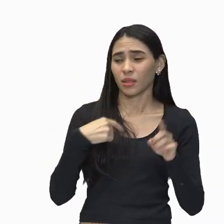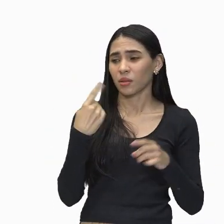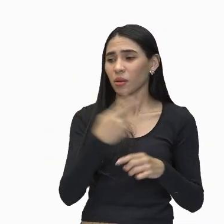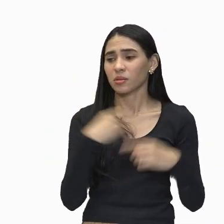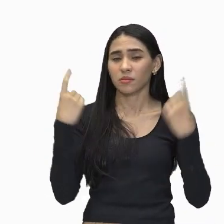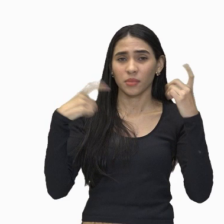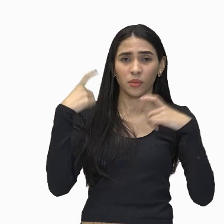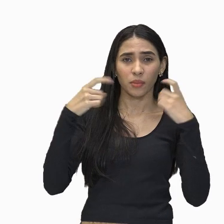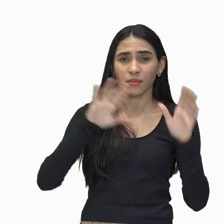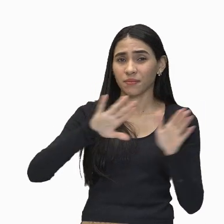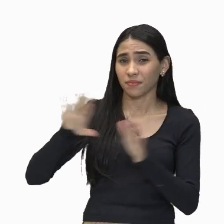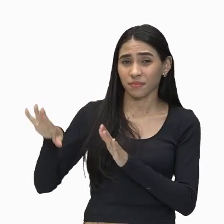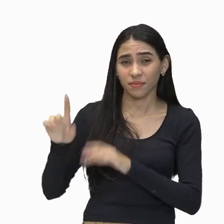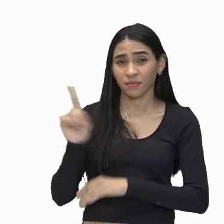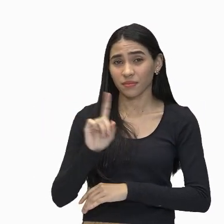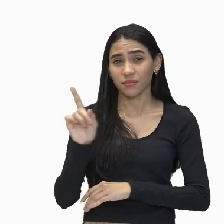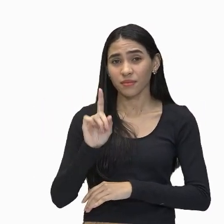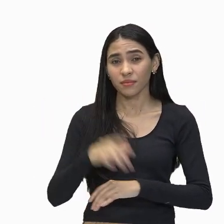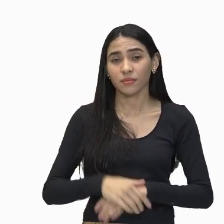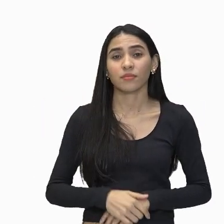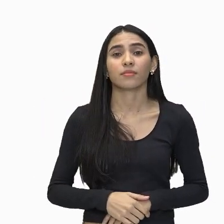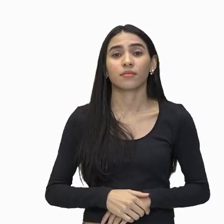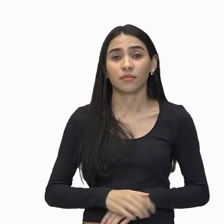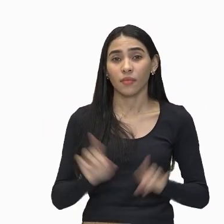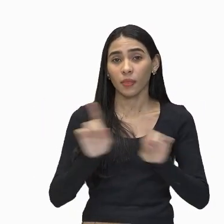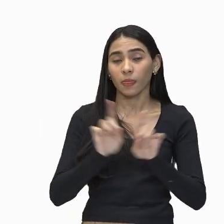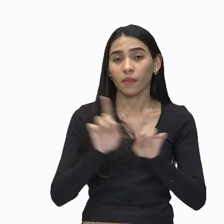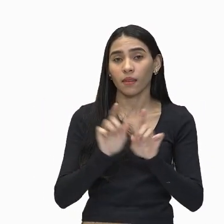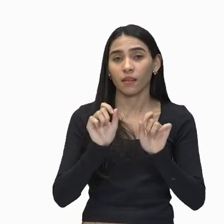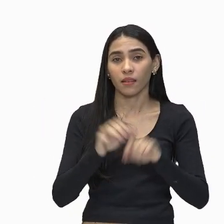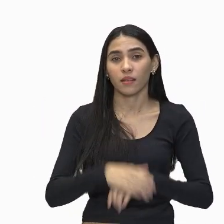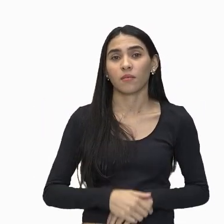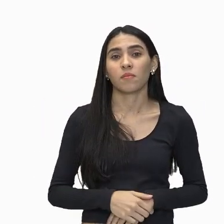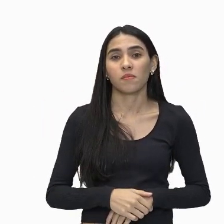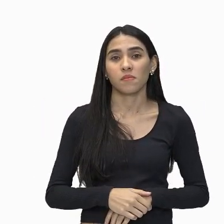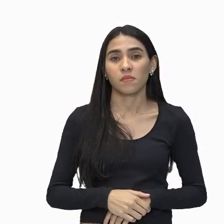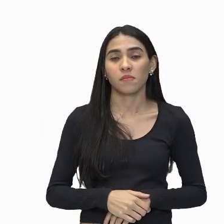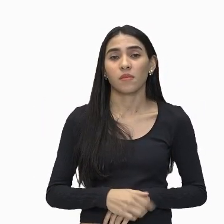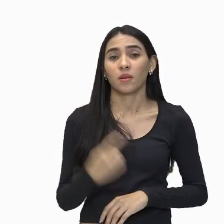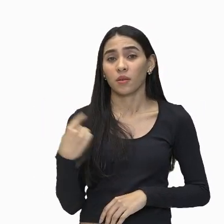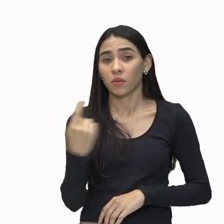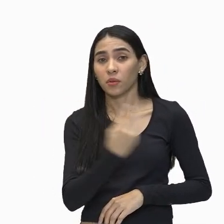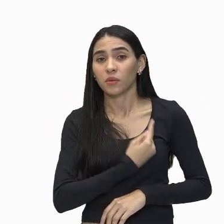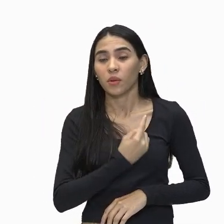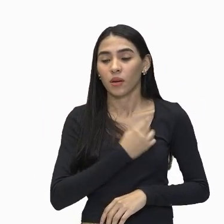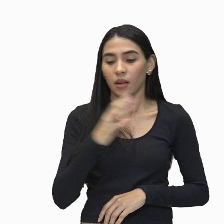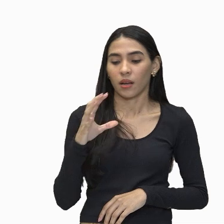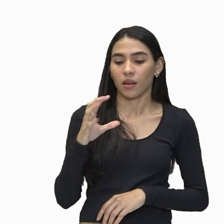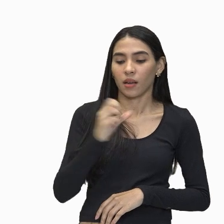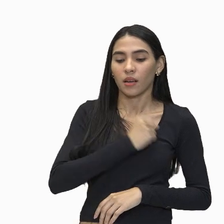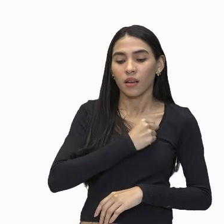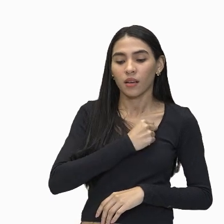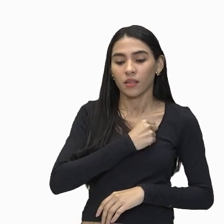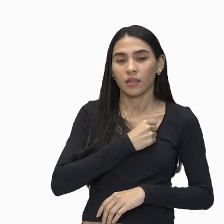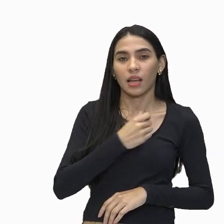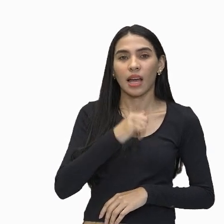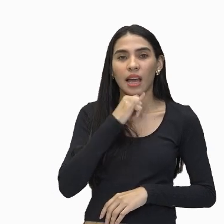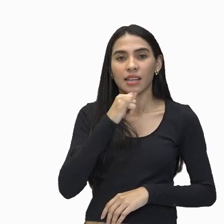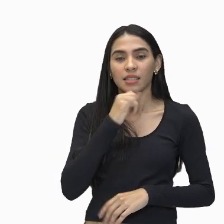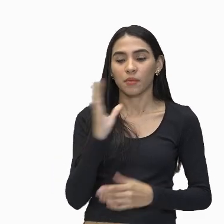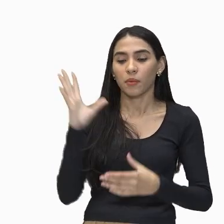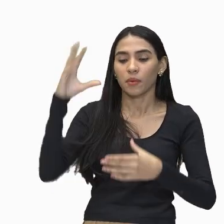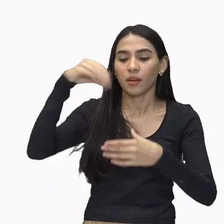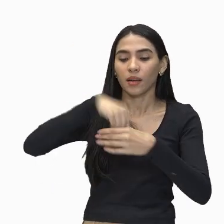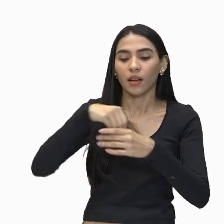preocupar tanto, não é verdade? O quanto anulamos o nosso eu para